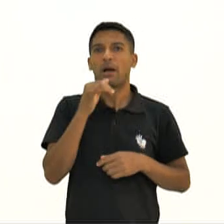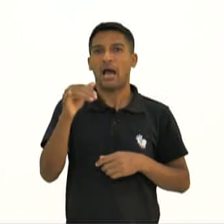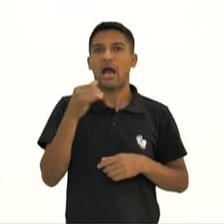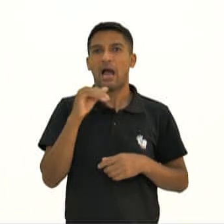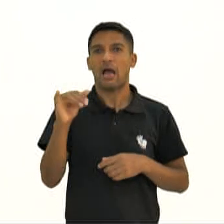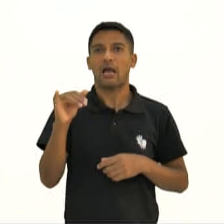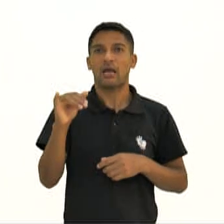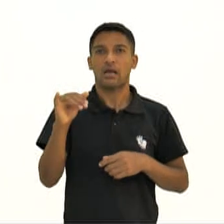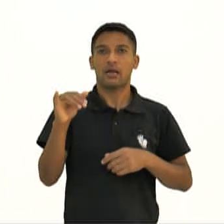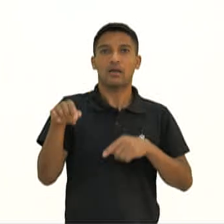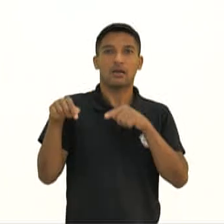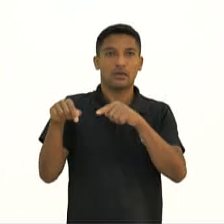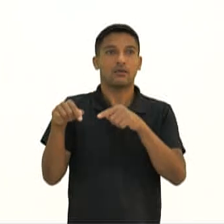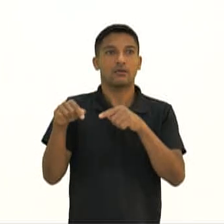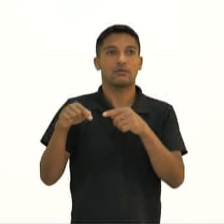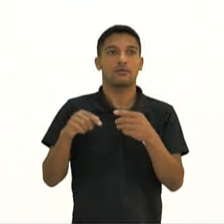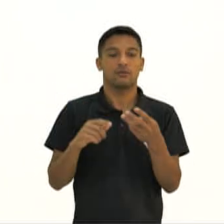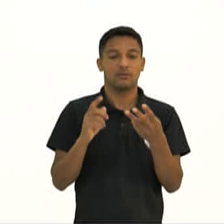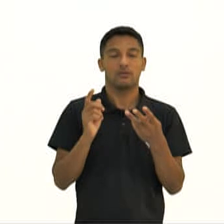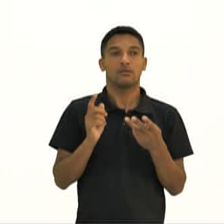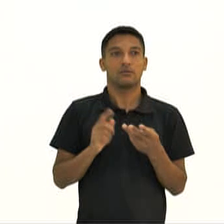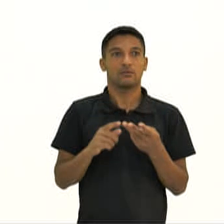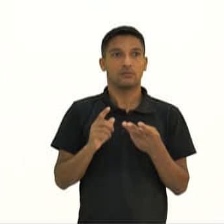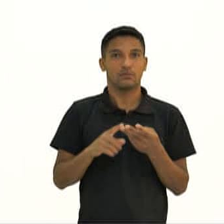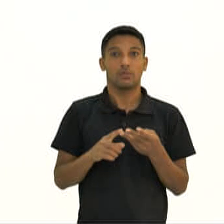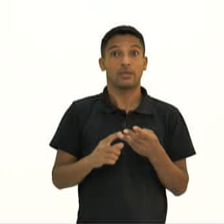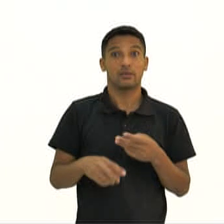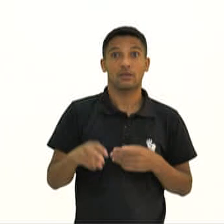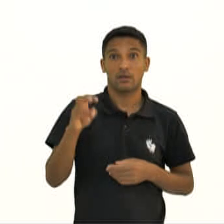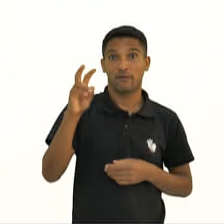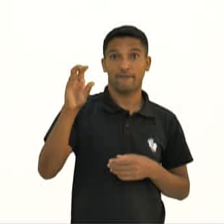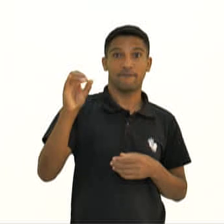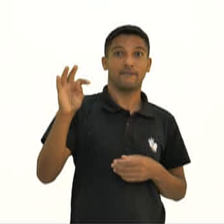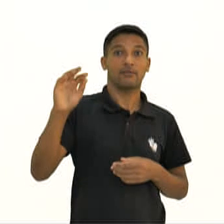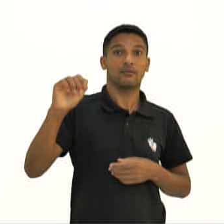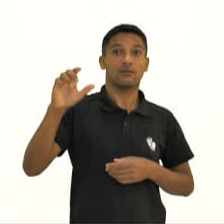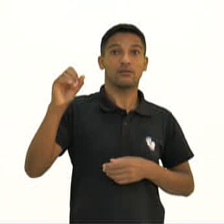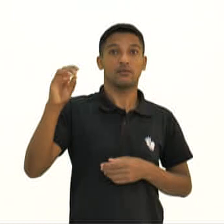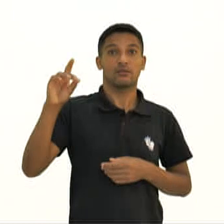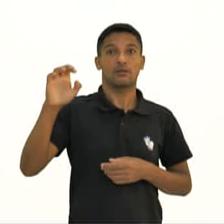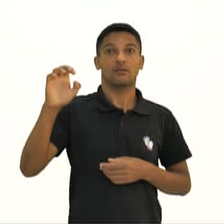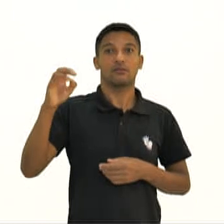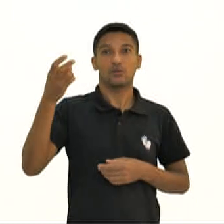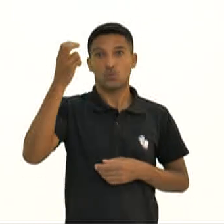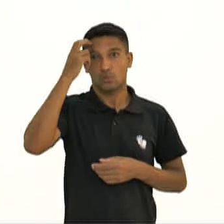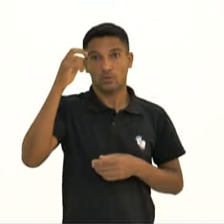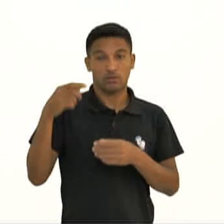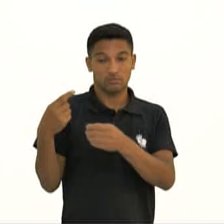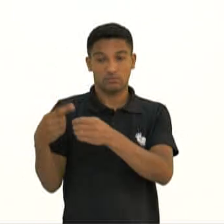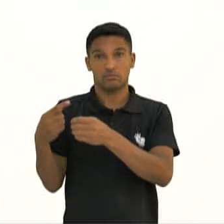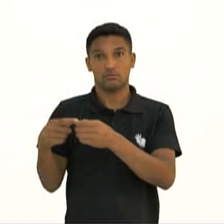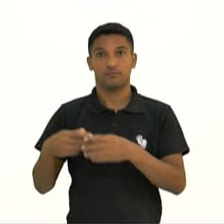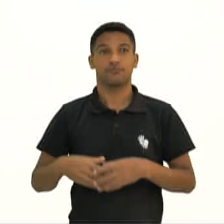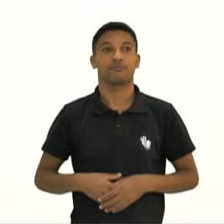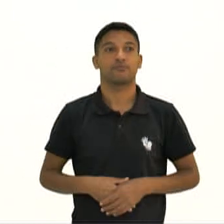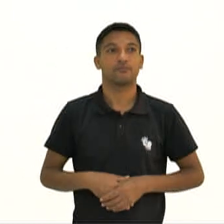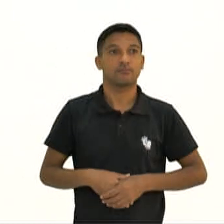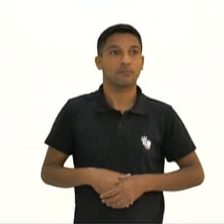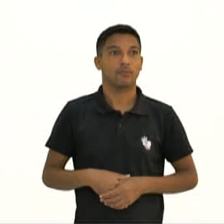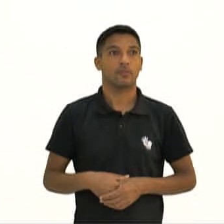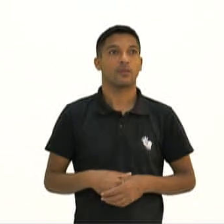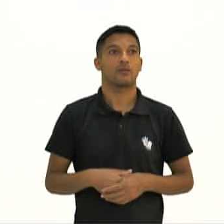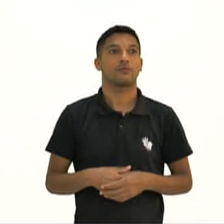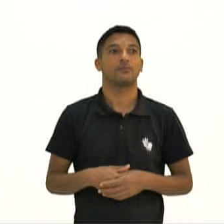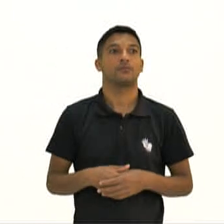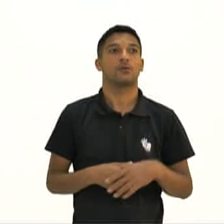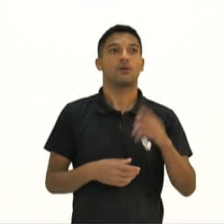vitalidade cultural da cidade. Ok? Vamos ao primeiro quiz, tá? O relatório intitulado Urban Sprawl in